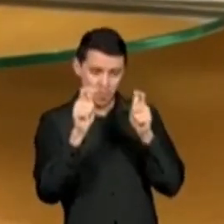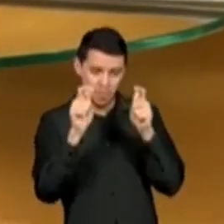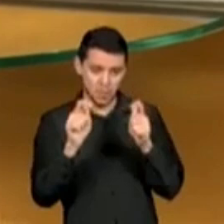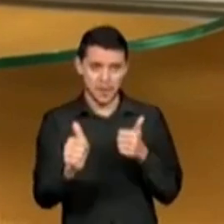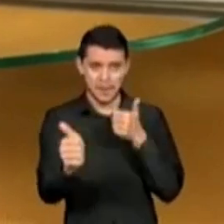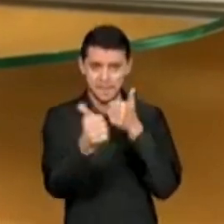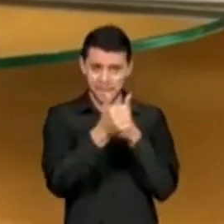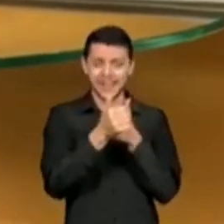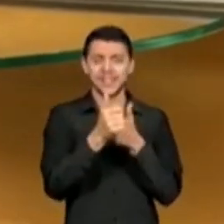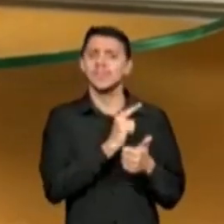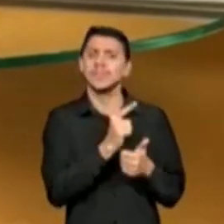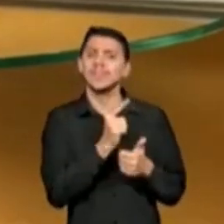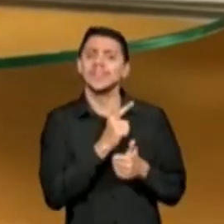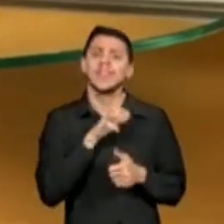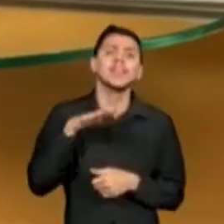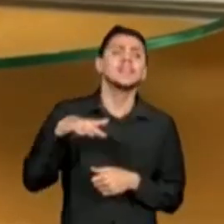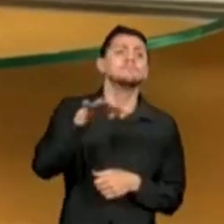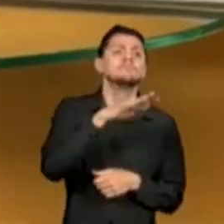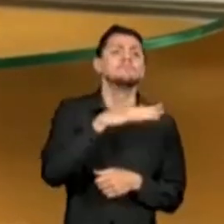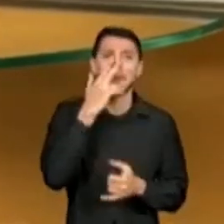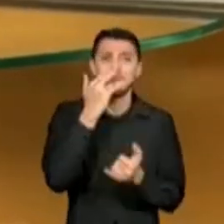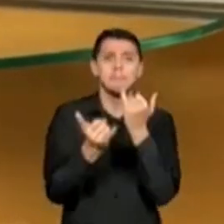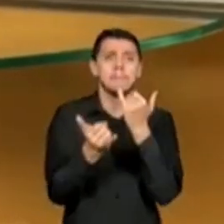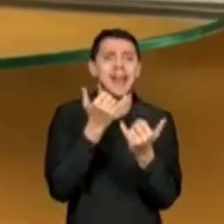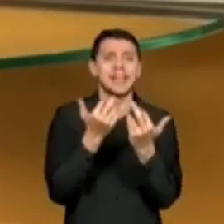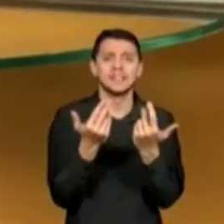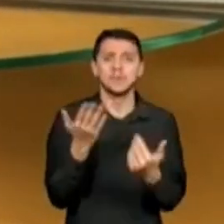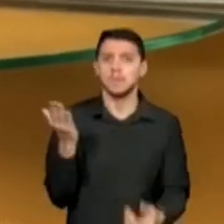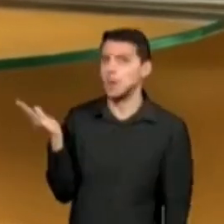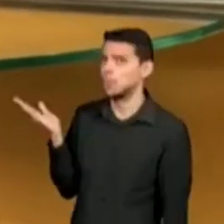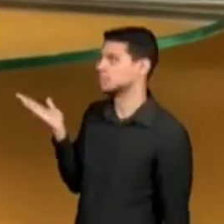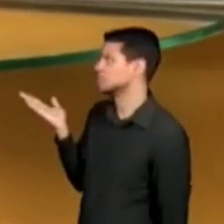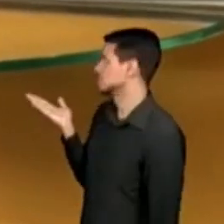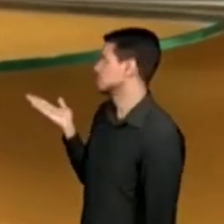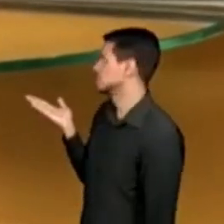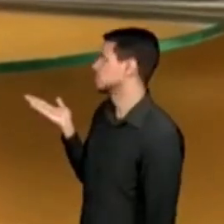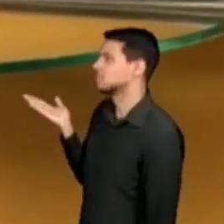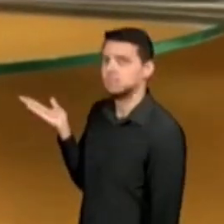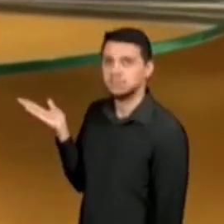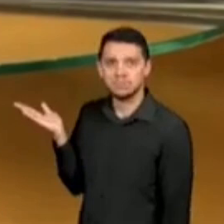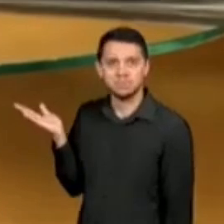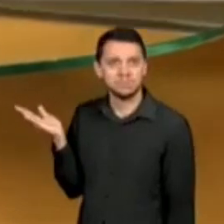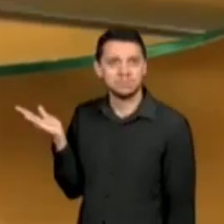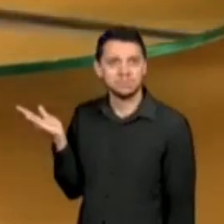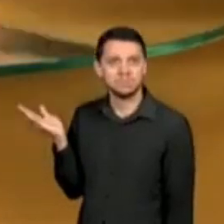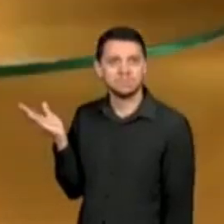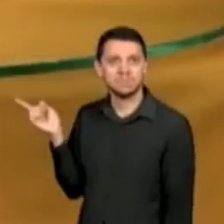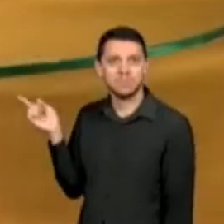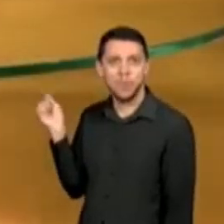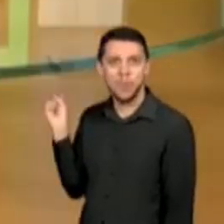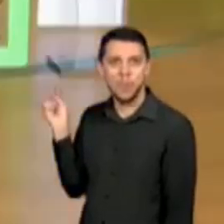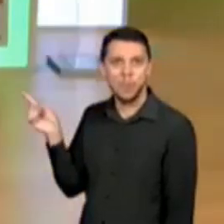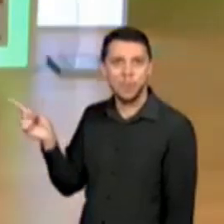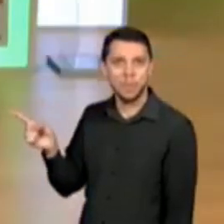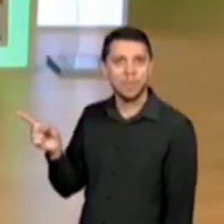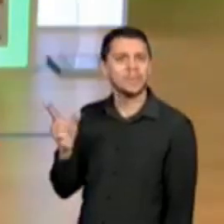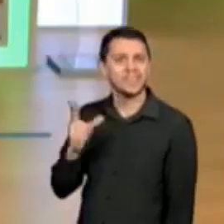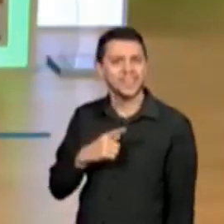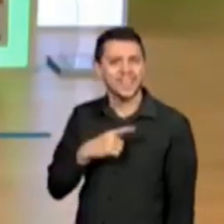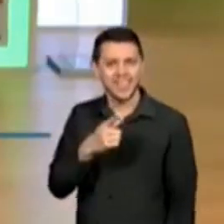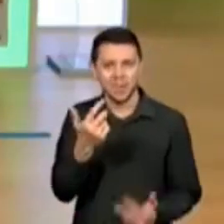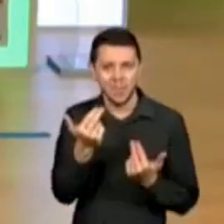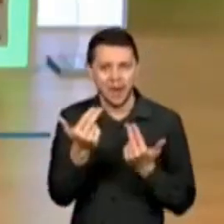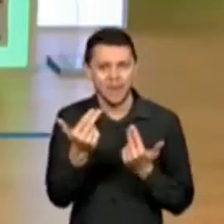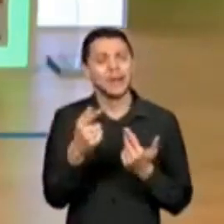objeto que se assemelha a algum desses objetos, alguma dessas figuras? E aí já vai pensando, porque vocês vão responder pra mim, certo,